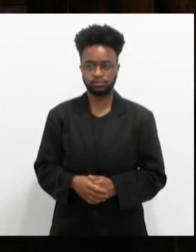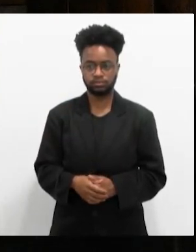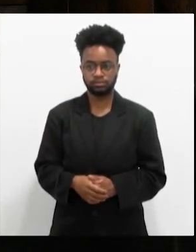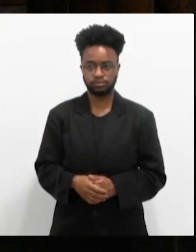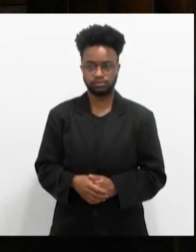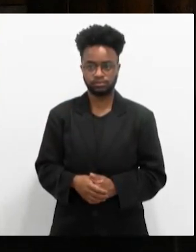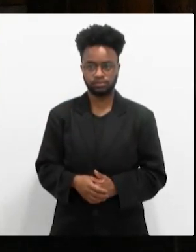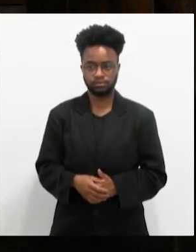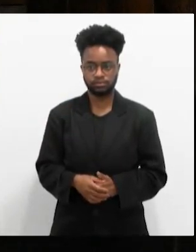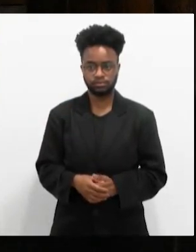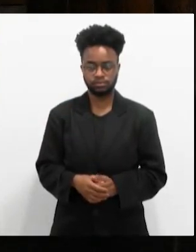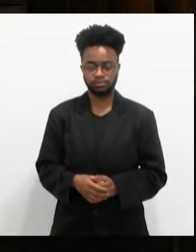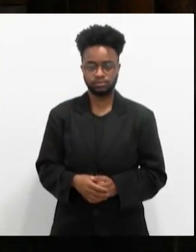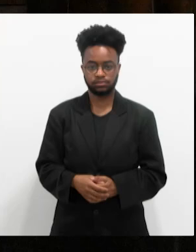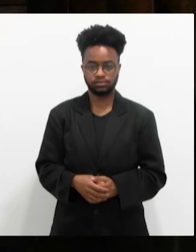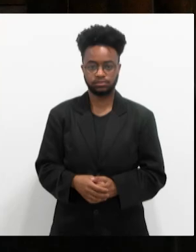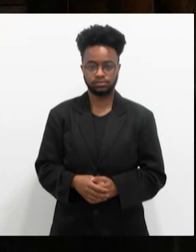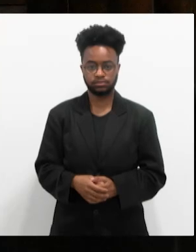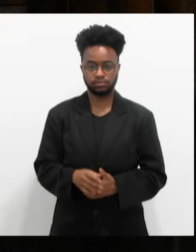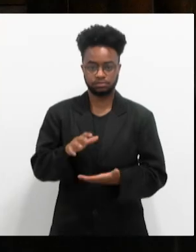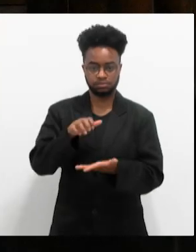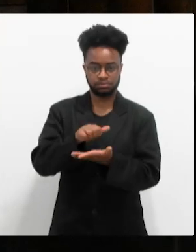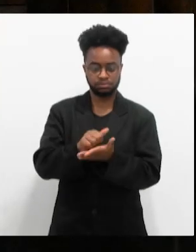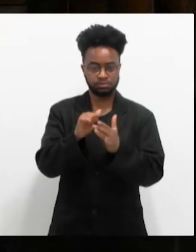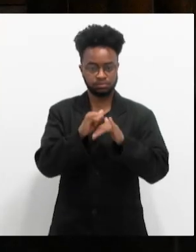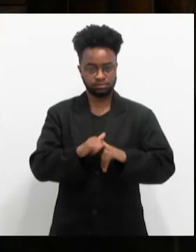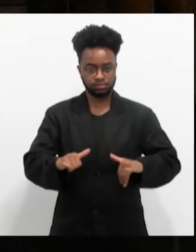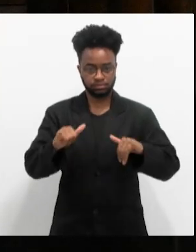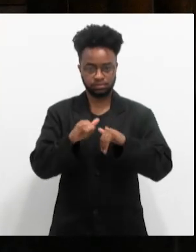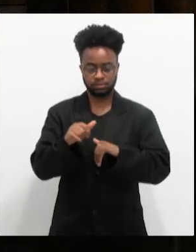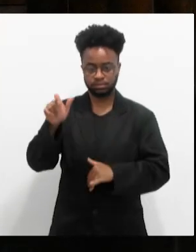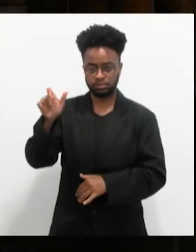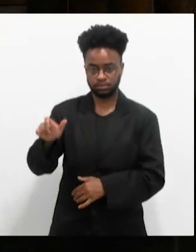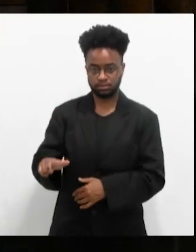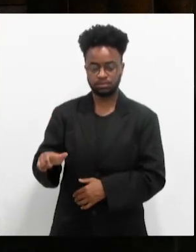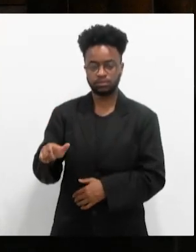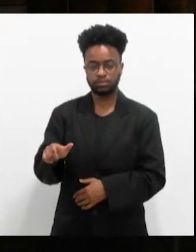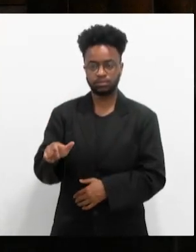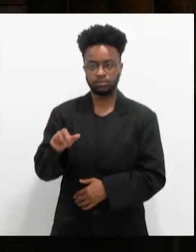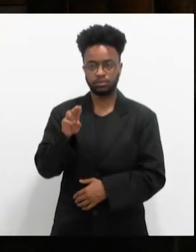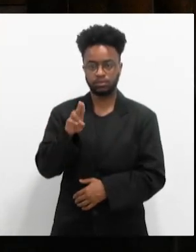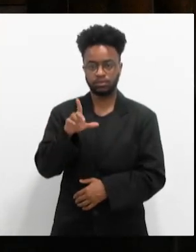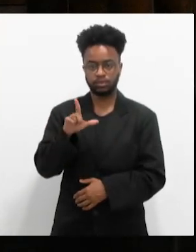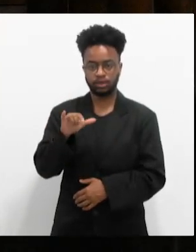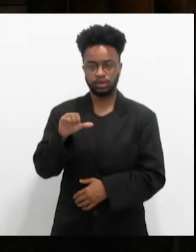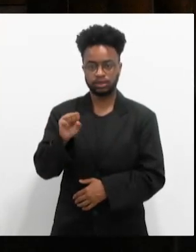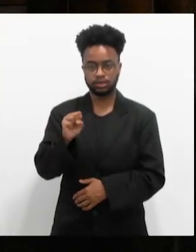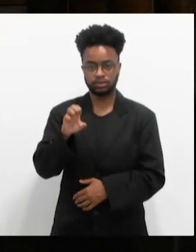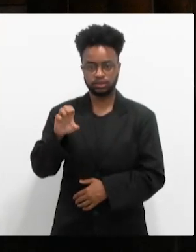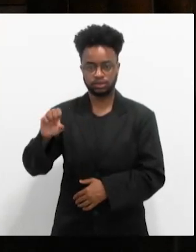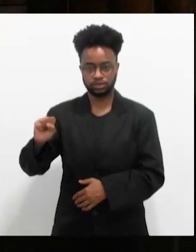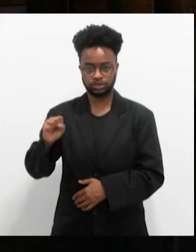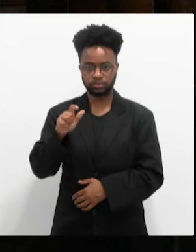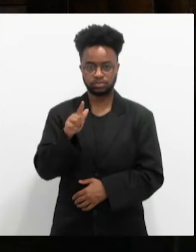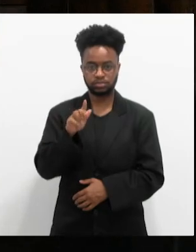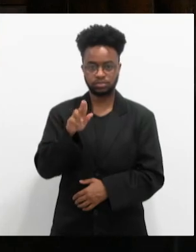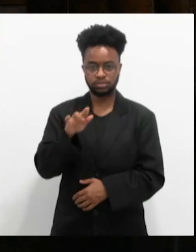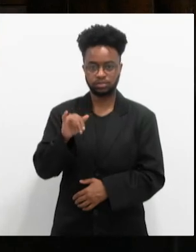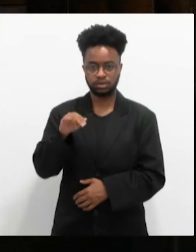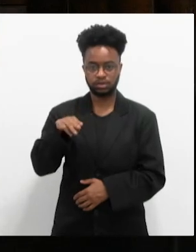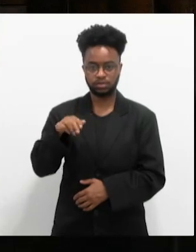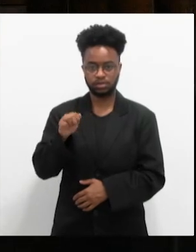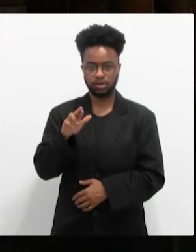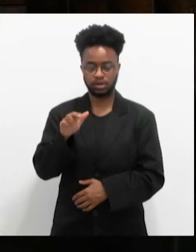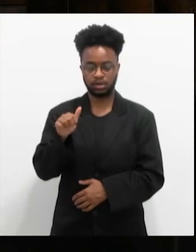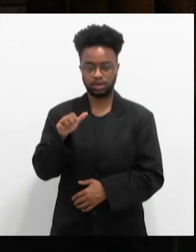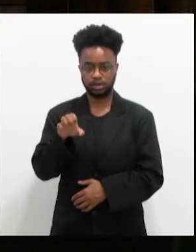que foi promulgada pelo então Ulisses Guimarães. Então, ele